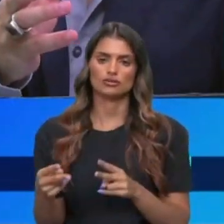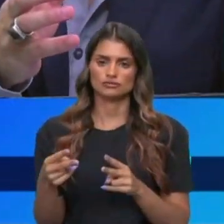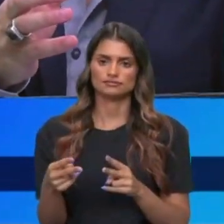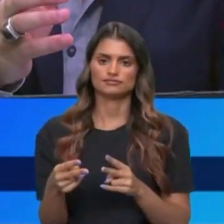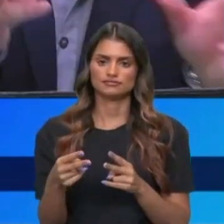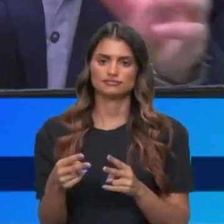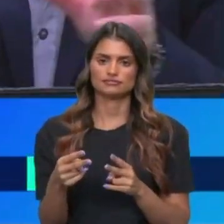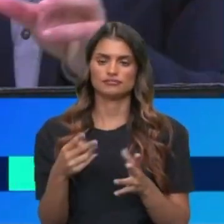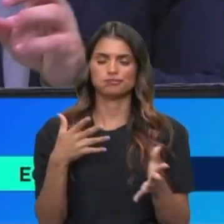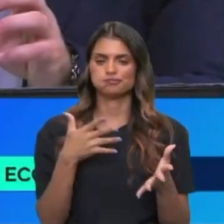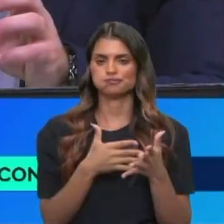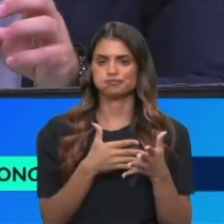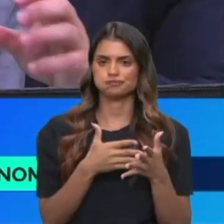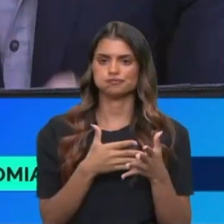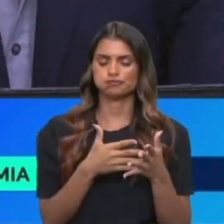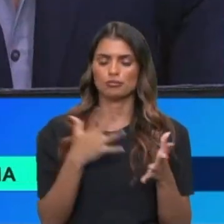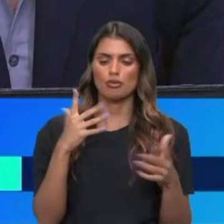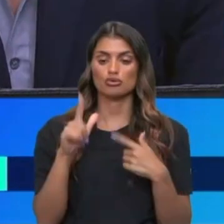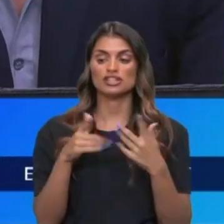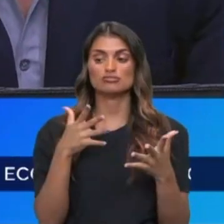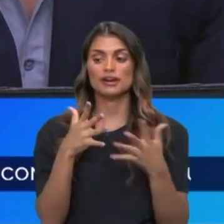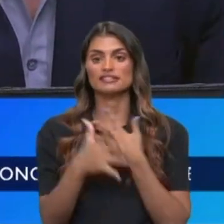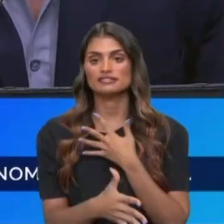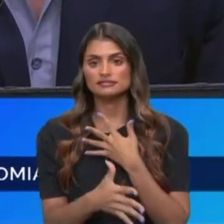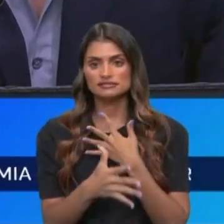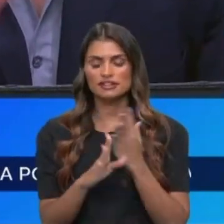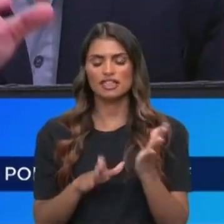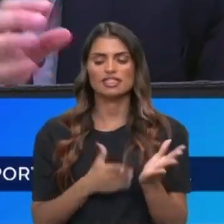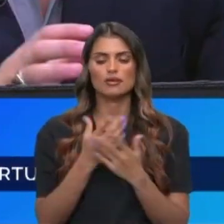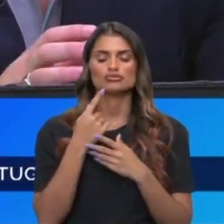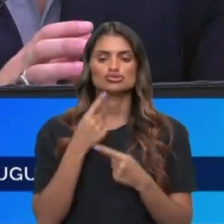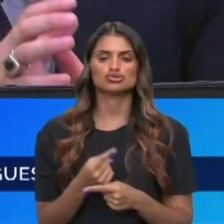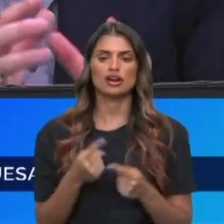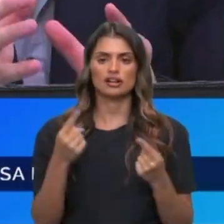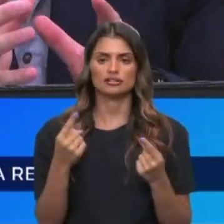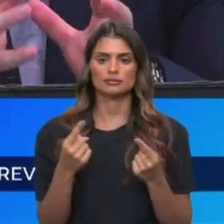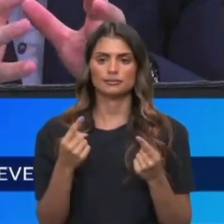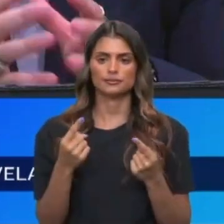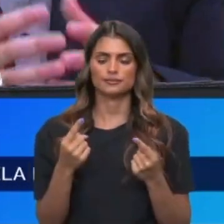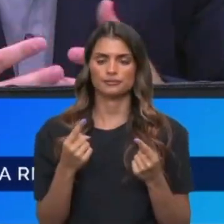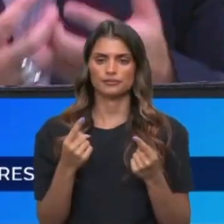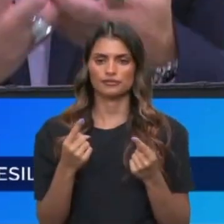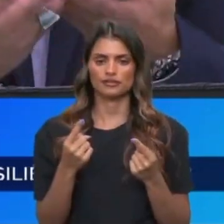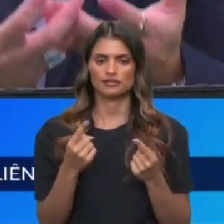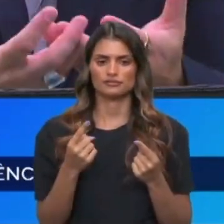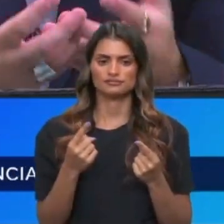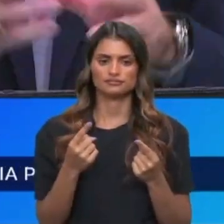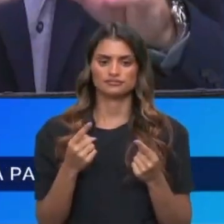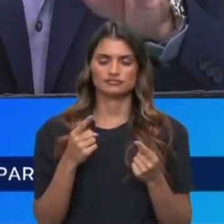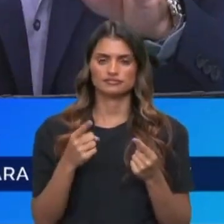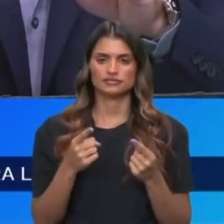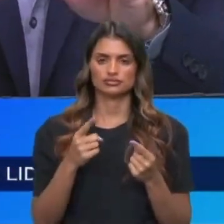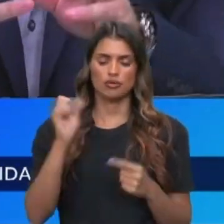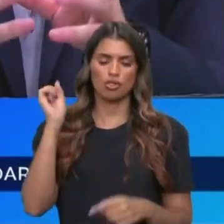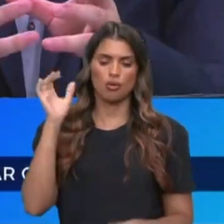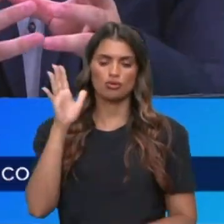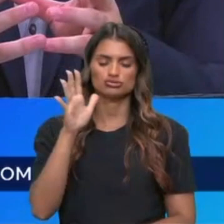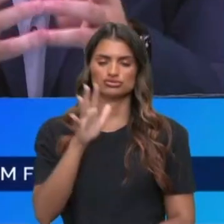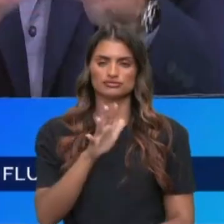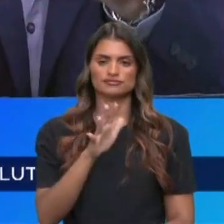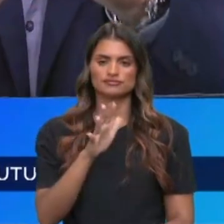universo opaco para o universo transparente e permitiu mostrar, de facto, que essa radiação